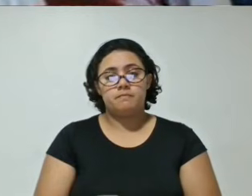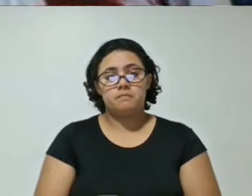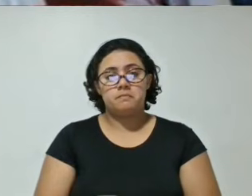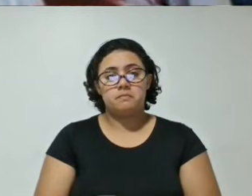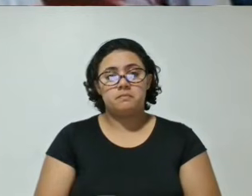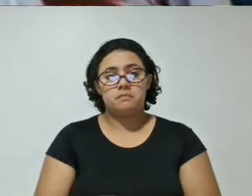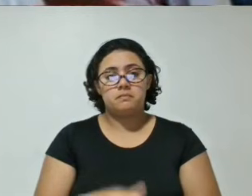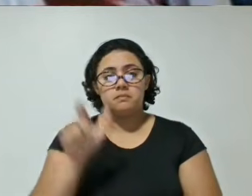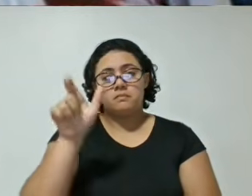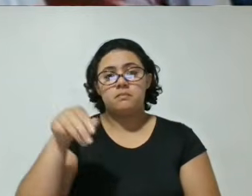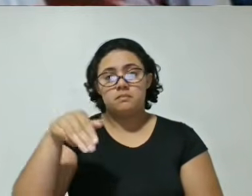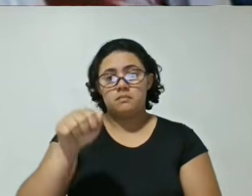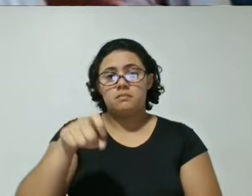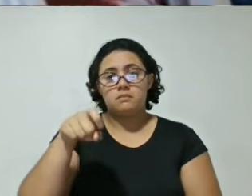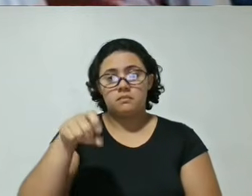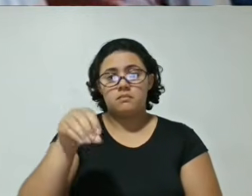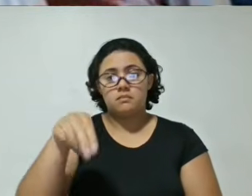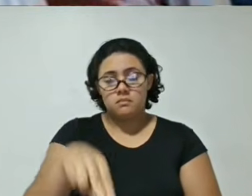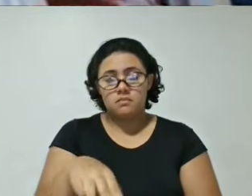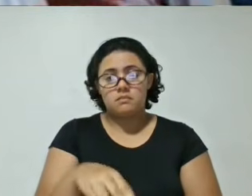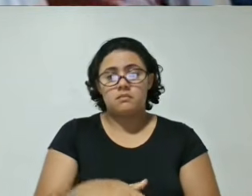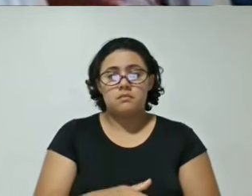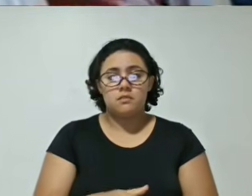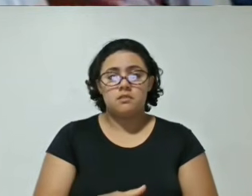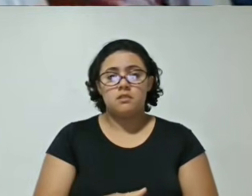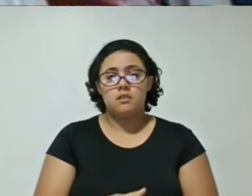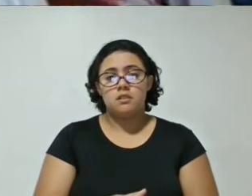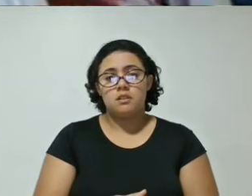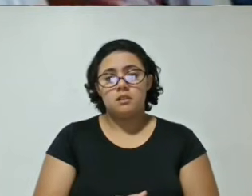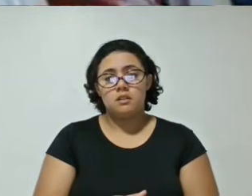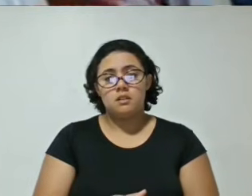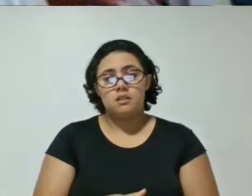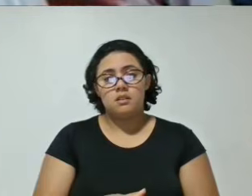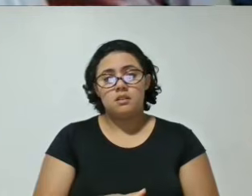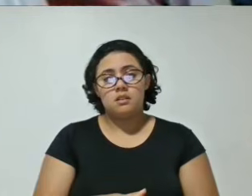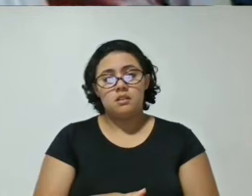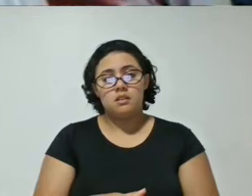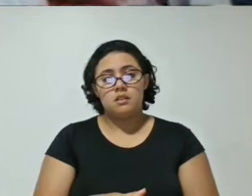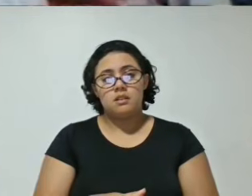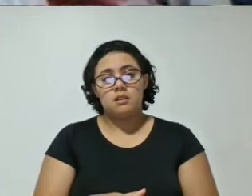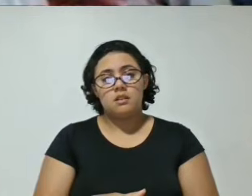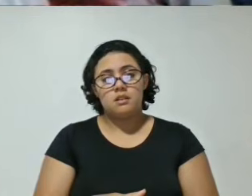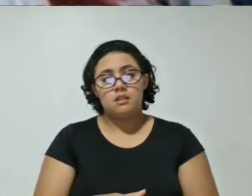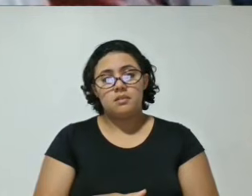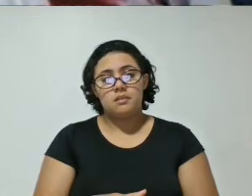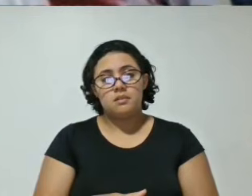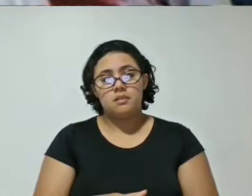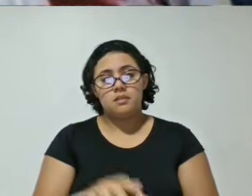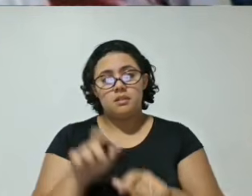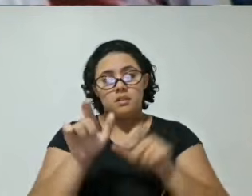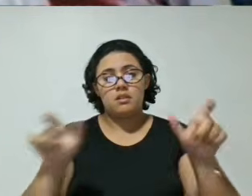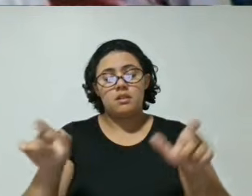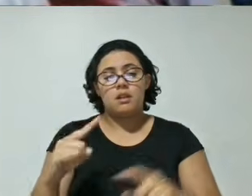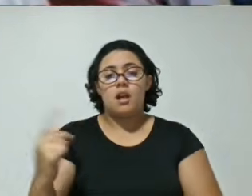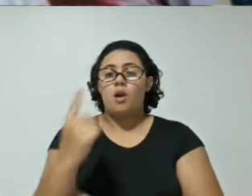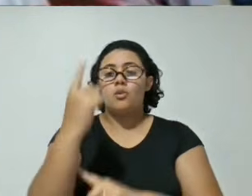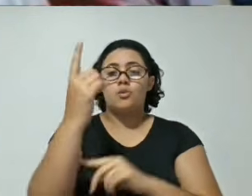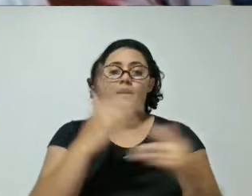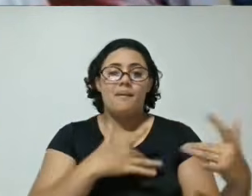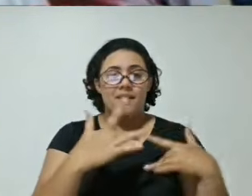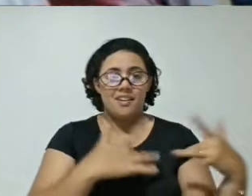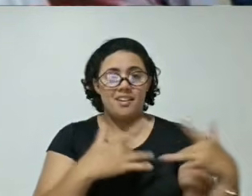O Madison, né? Mas o pessoal ali do Alto da Paixão, que é o irmão